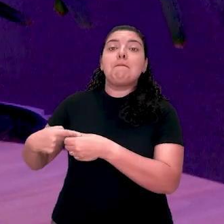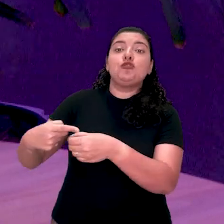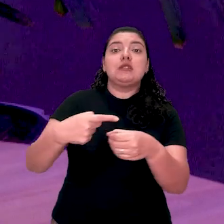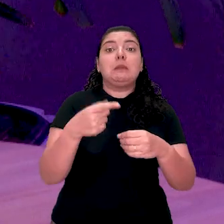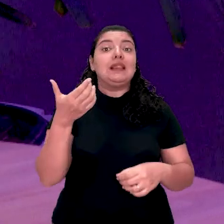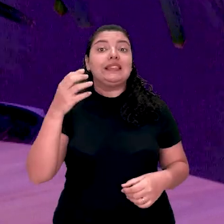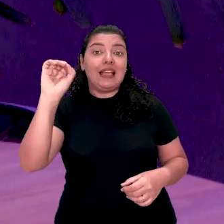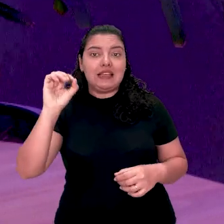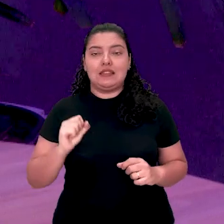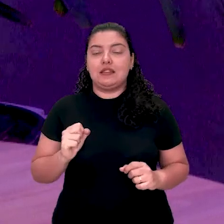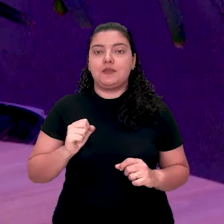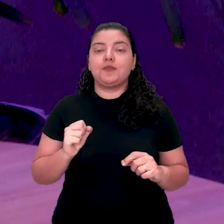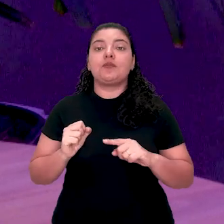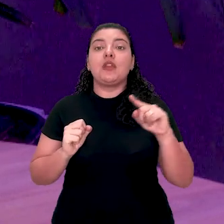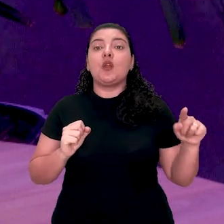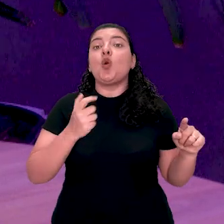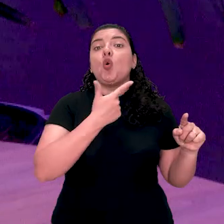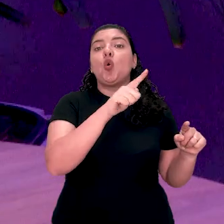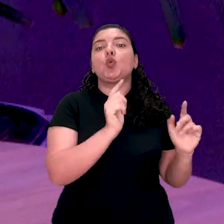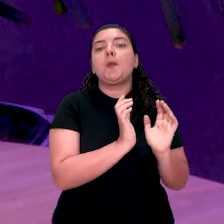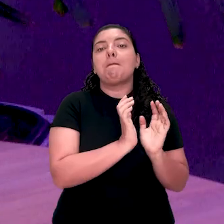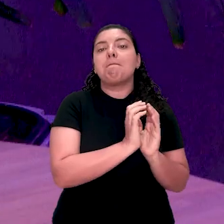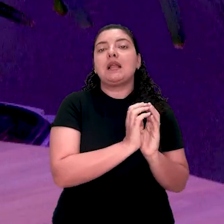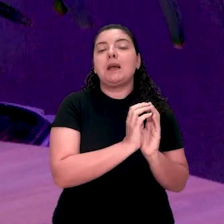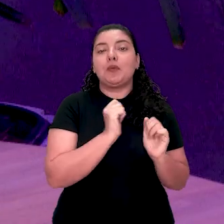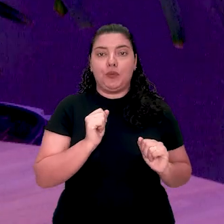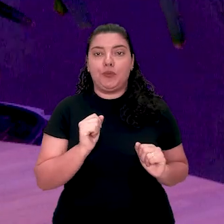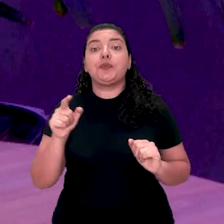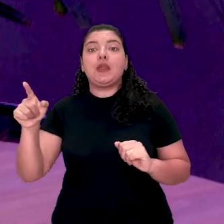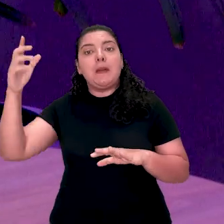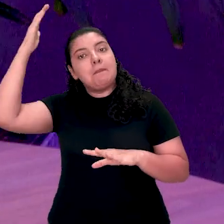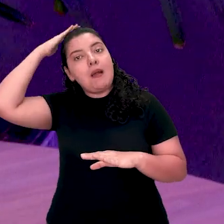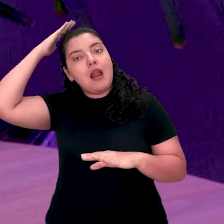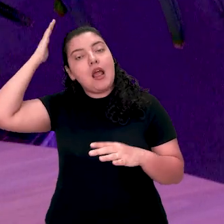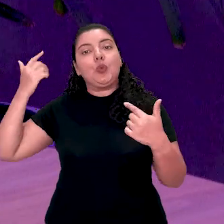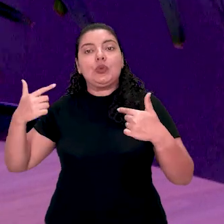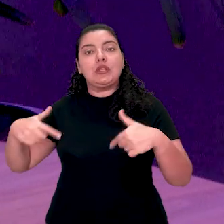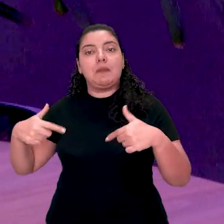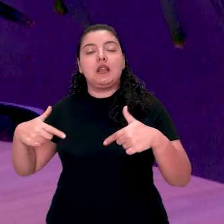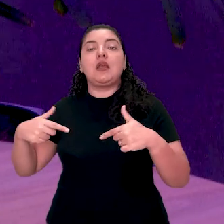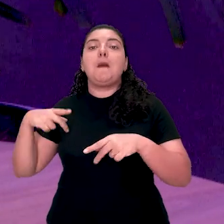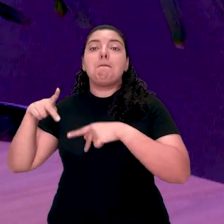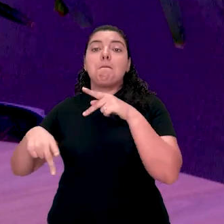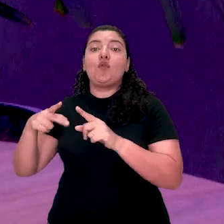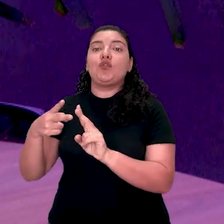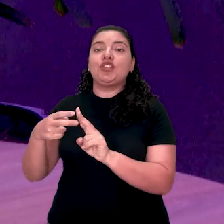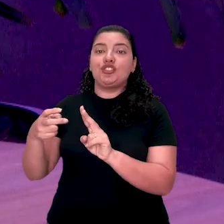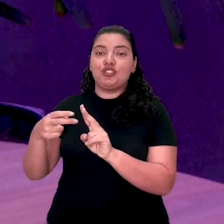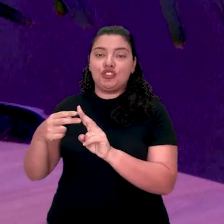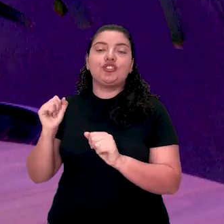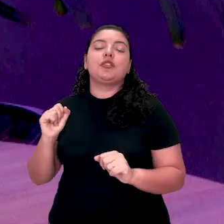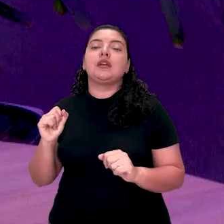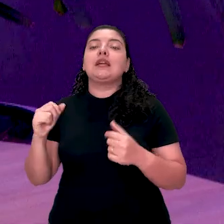atendi um município em Catende, no Pernambuco. No Pará, eu tive a oportunidade de trabalhar com os povos indígenas. Eu